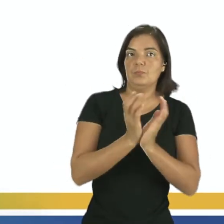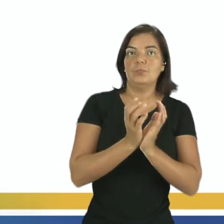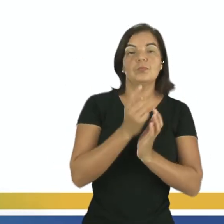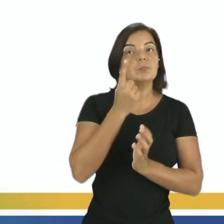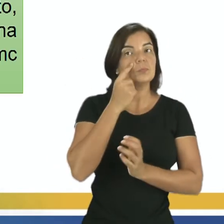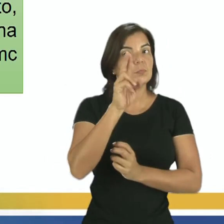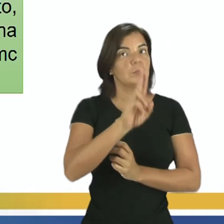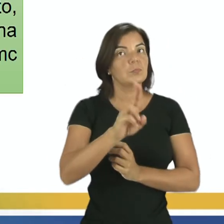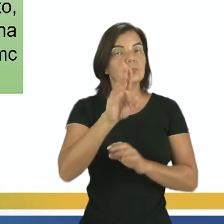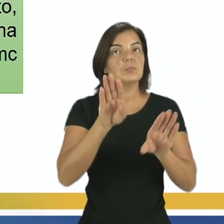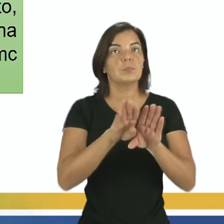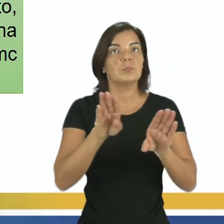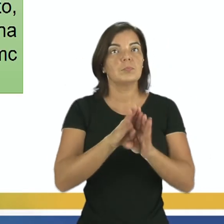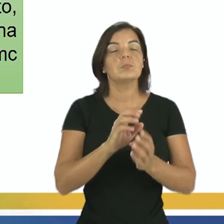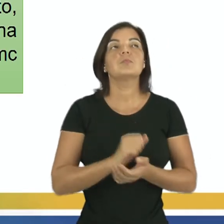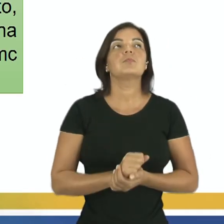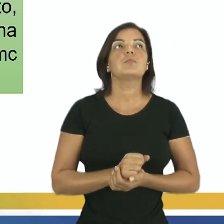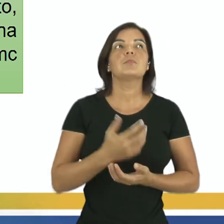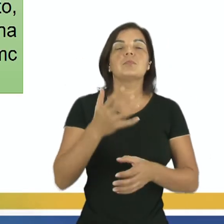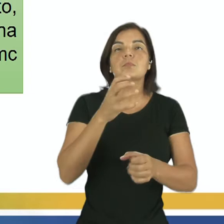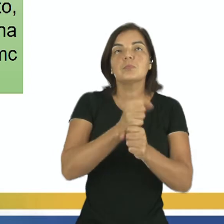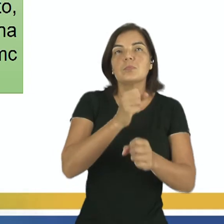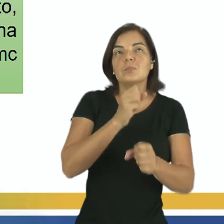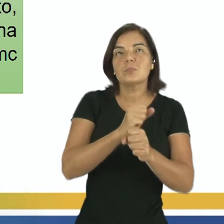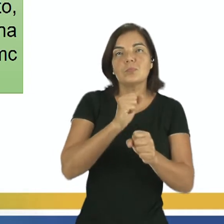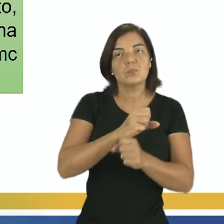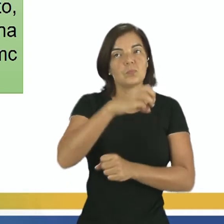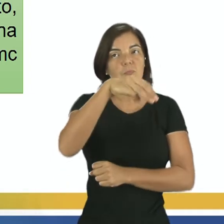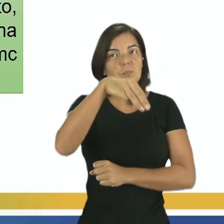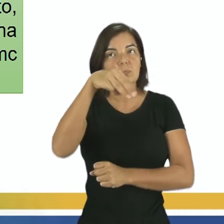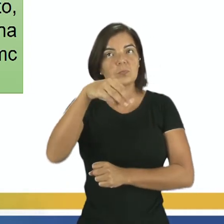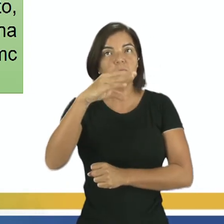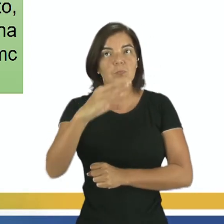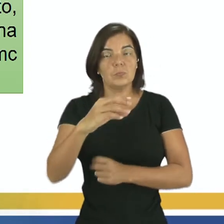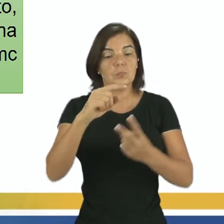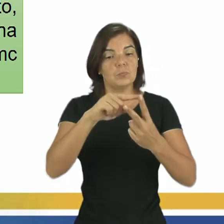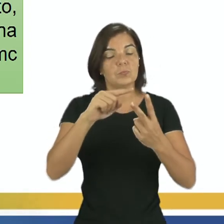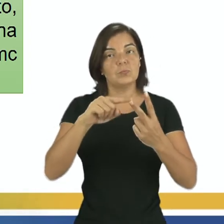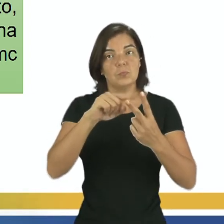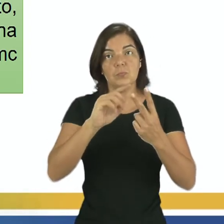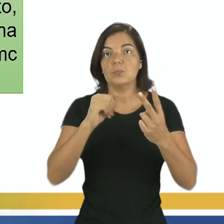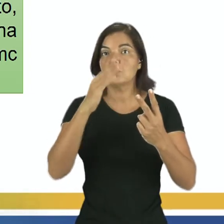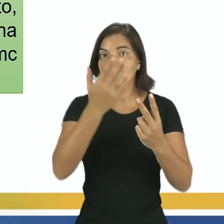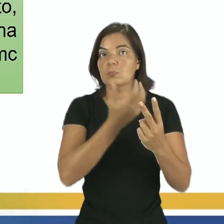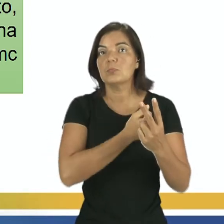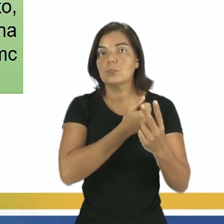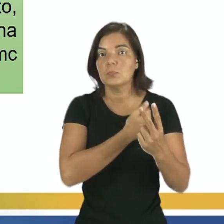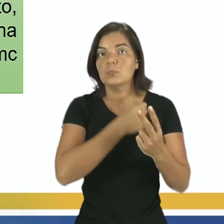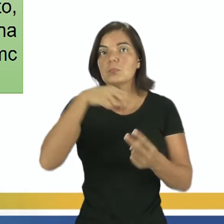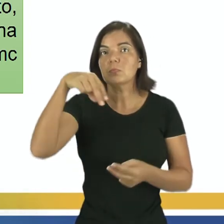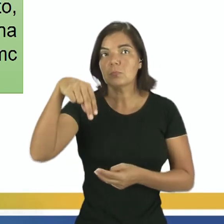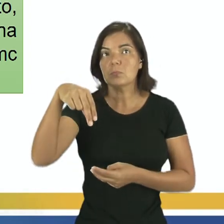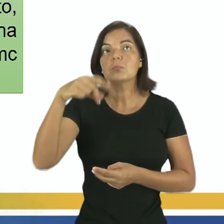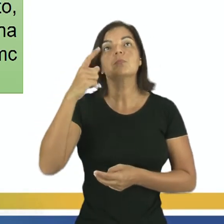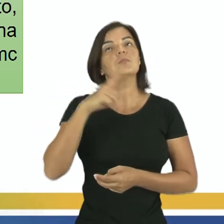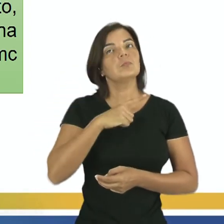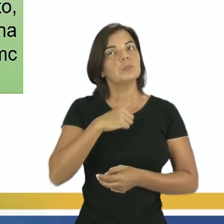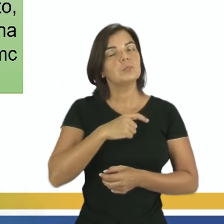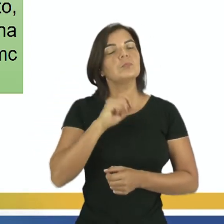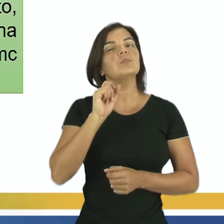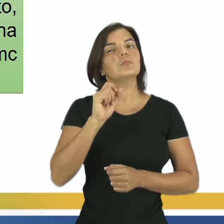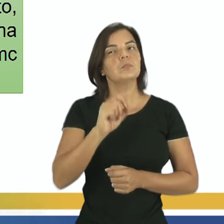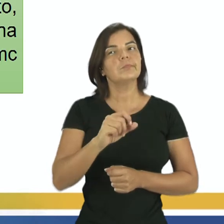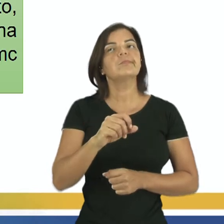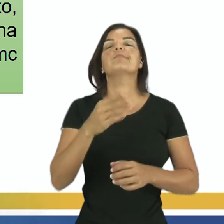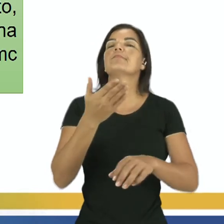a gente vai usar aqui também. Então, para a gente calcular o mínimo múltiplo comum entre dois ou mais números naturais, a gente deve